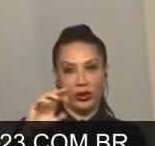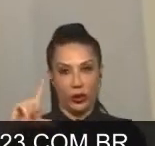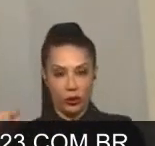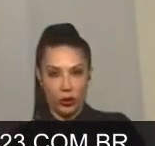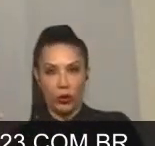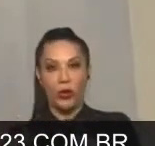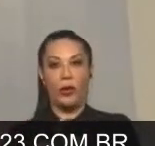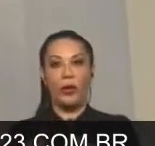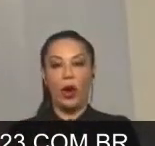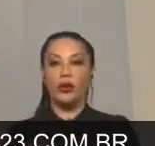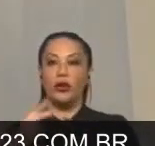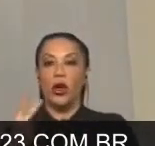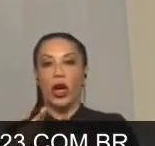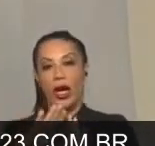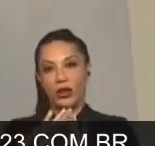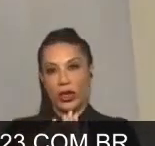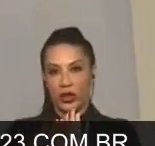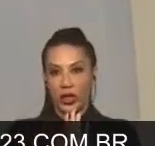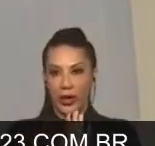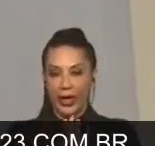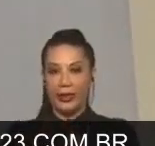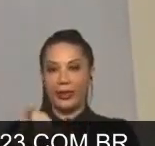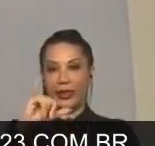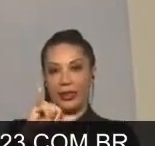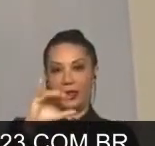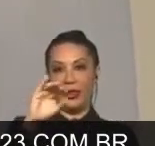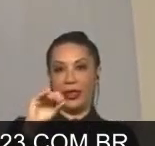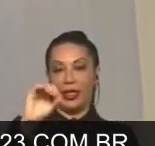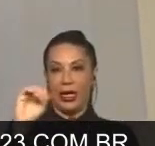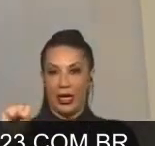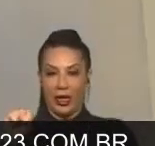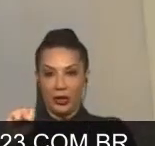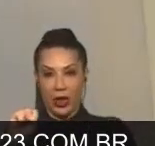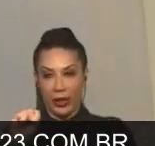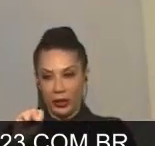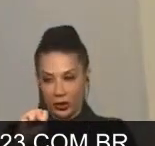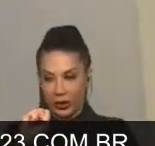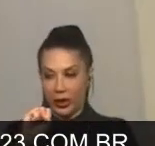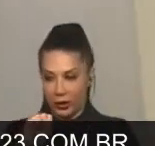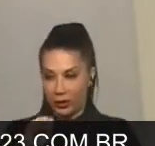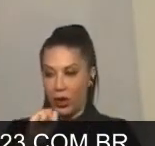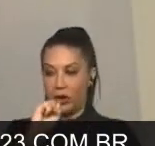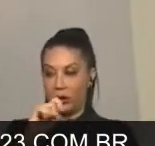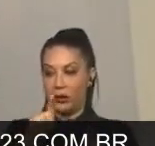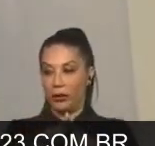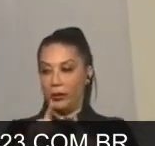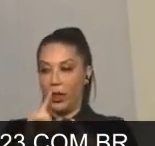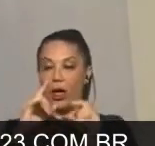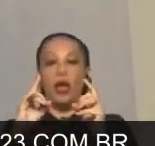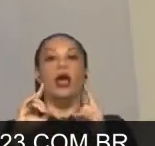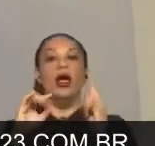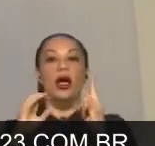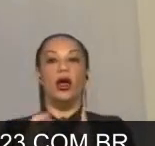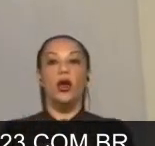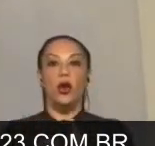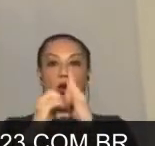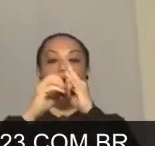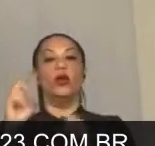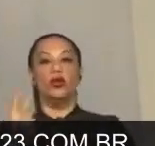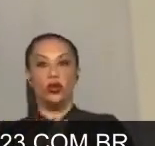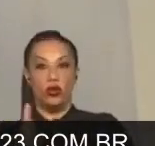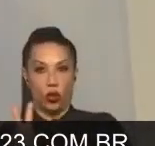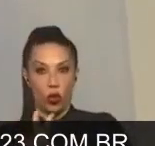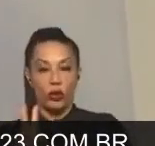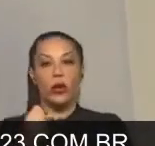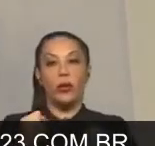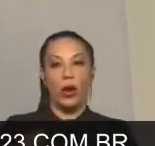Android ou iOS e está disponível para download gratuitamente nas lojas de aplicativos. Para utilizá-lo, o eleitor